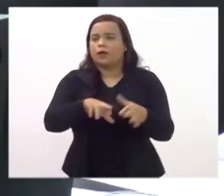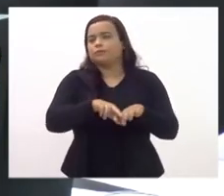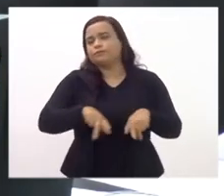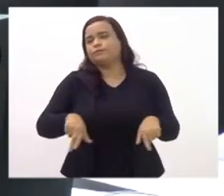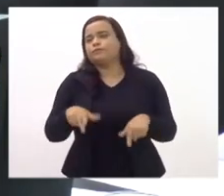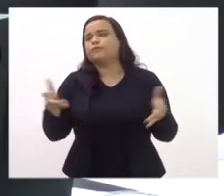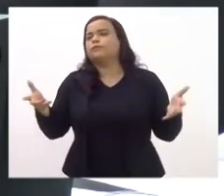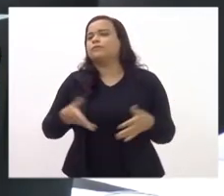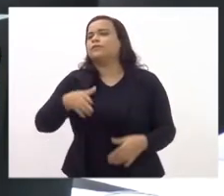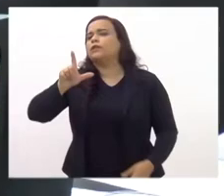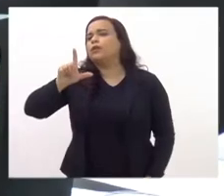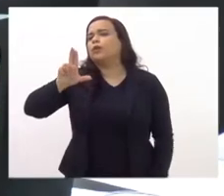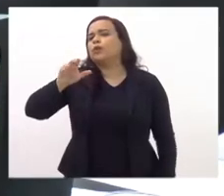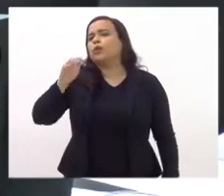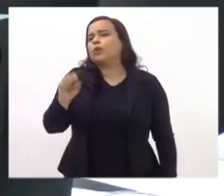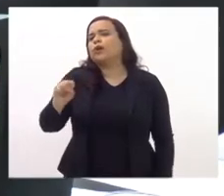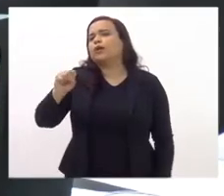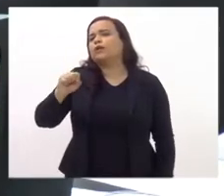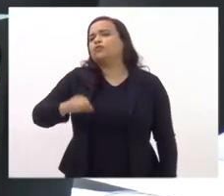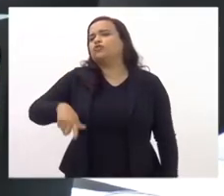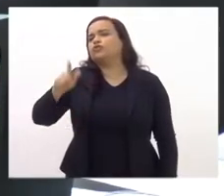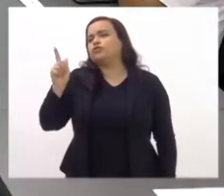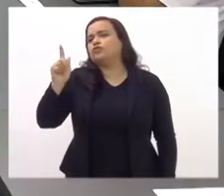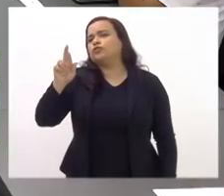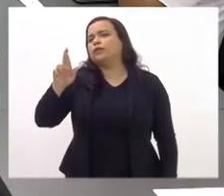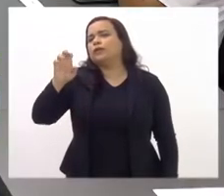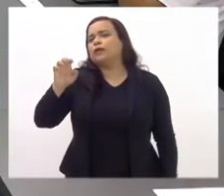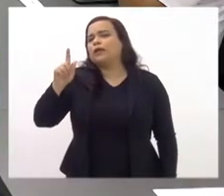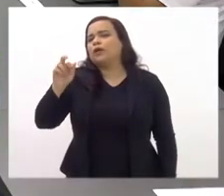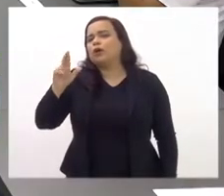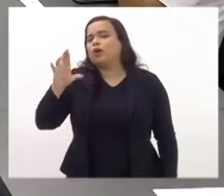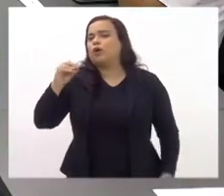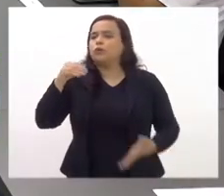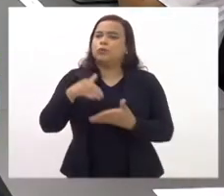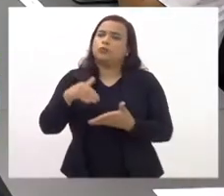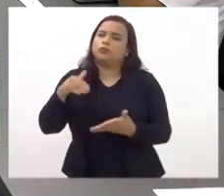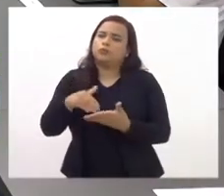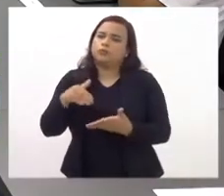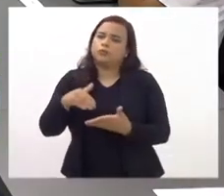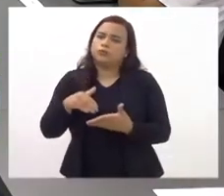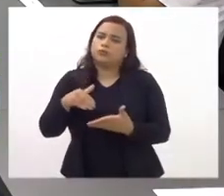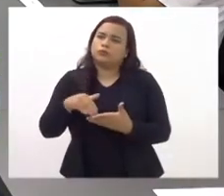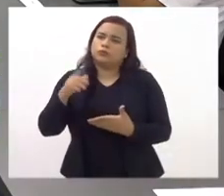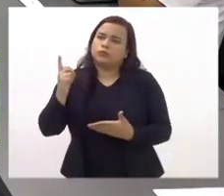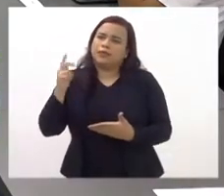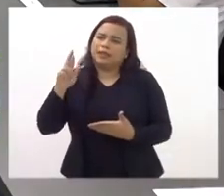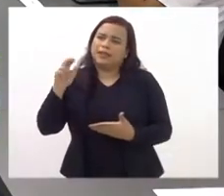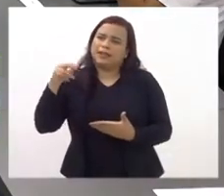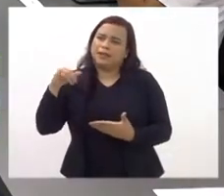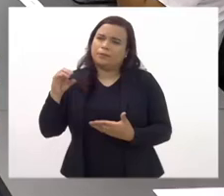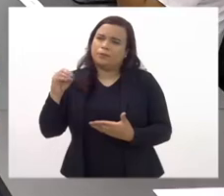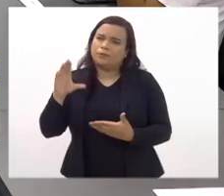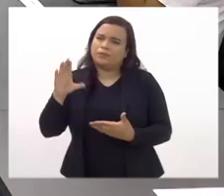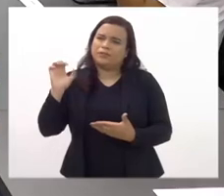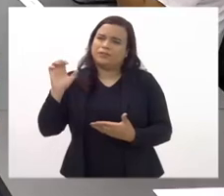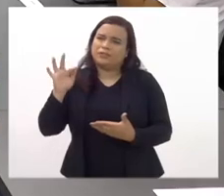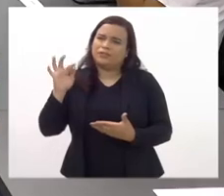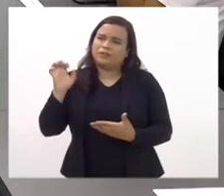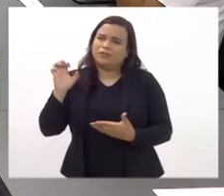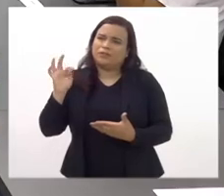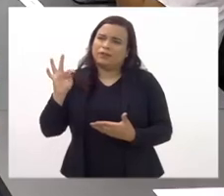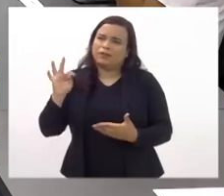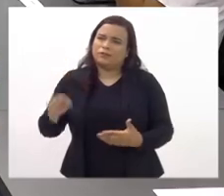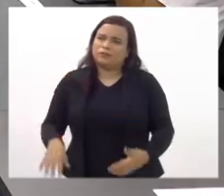o Lucas Gregório, do Grêmio do Cefet, como último inscrito. Peço que passe o microfone aí para ele. Maria Eduardo, acho